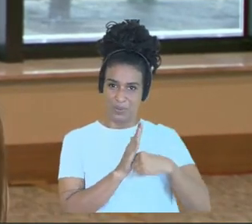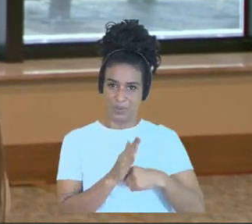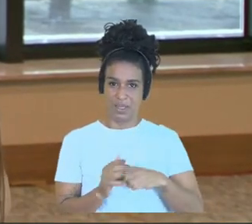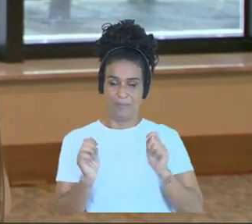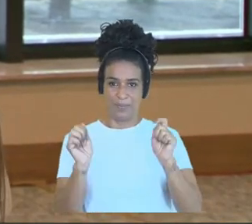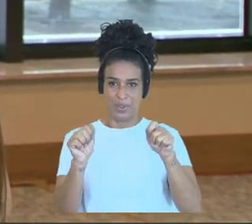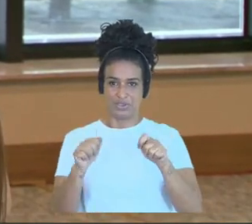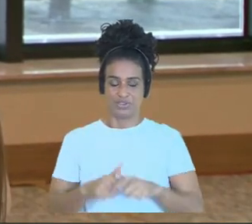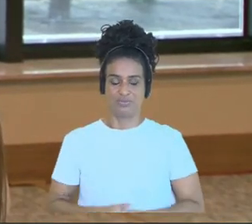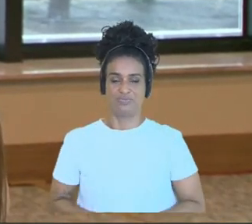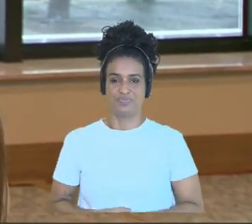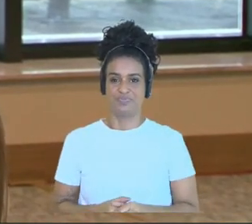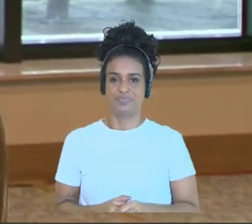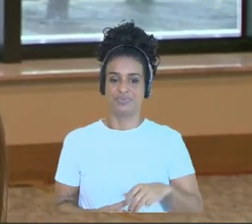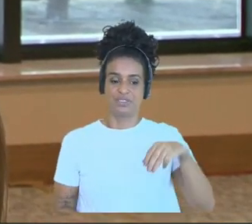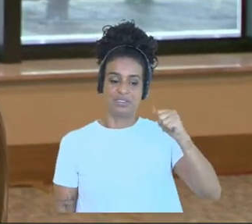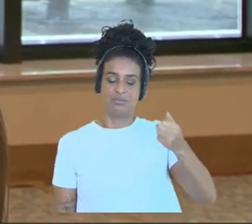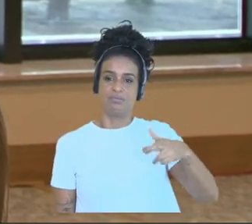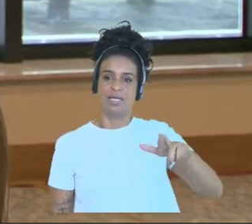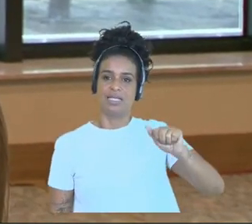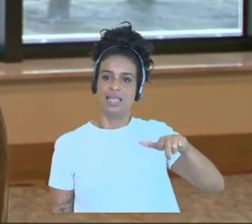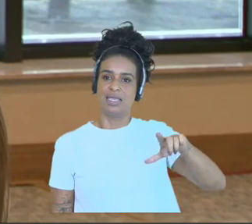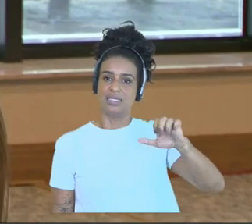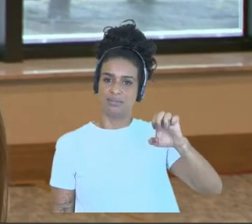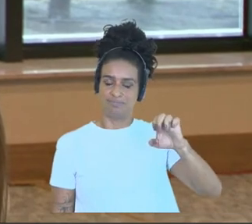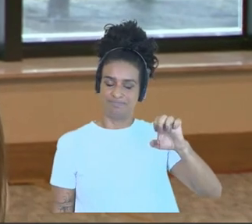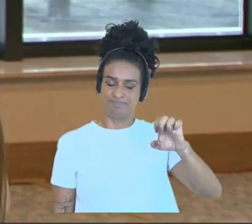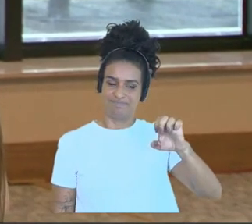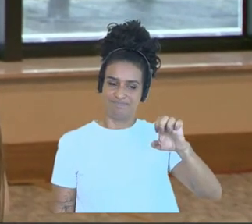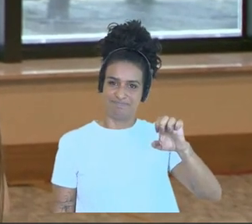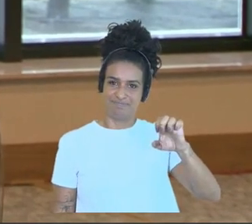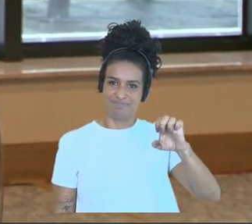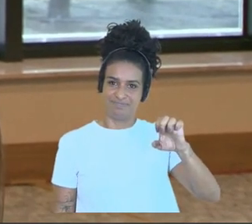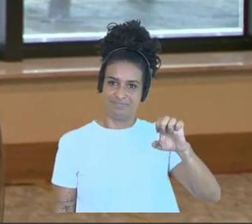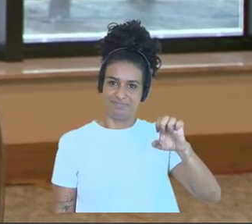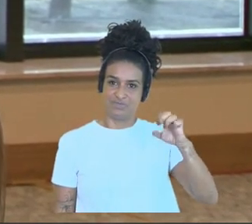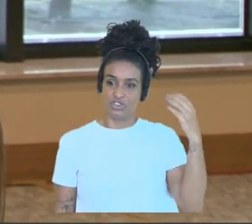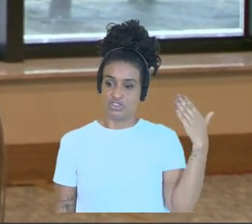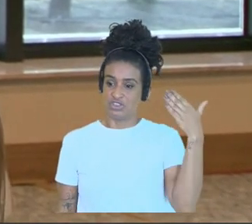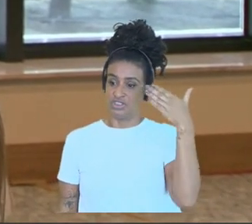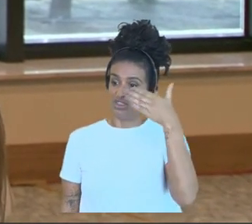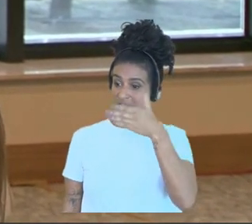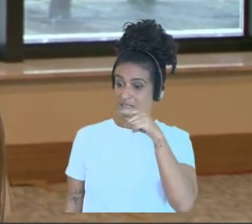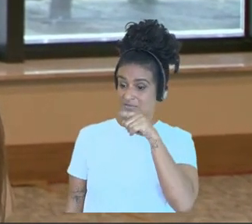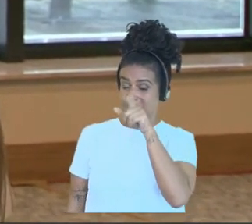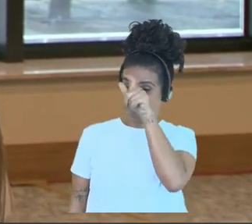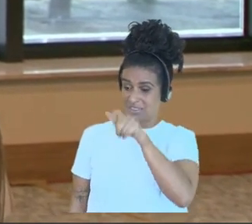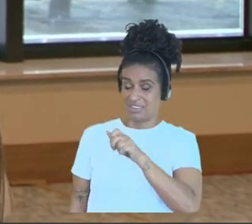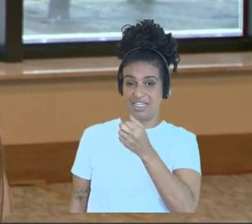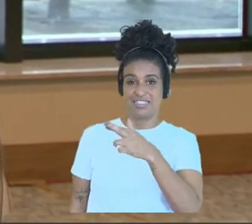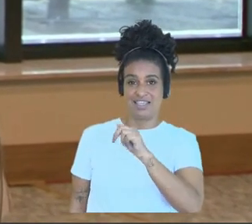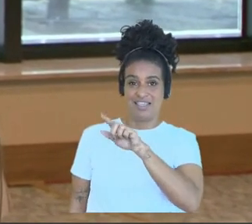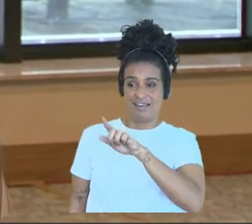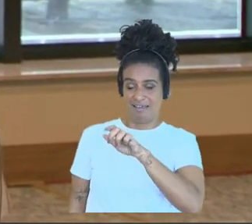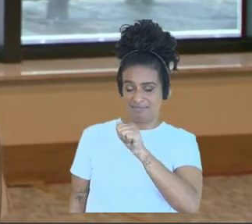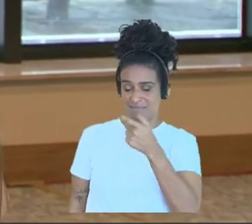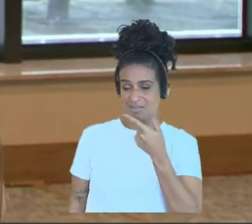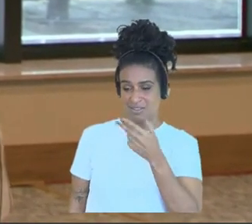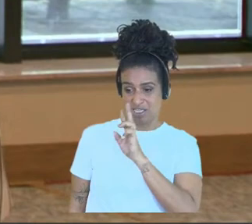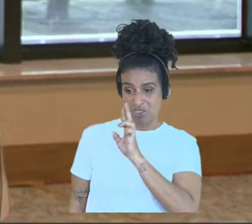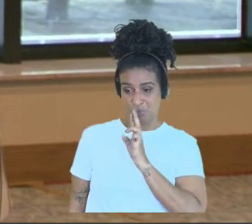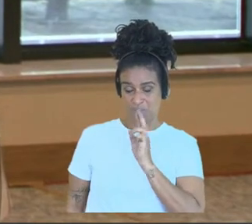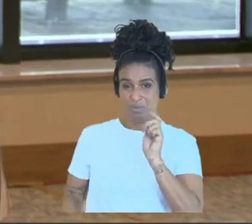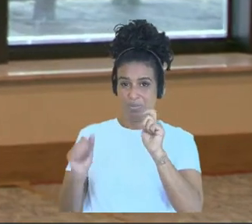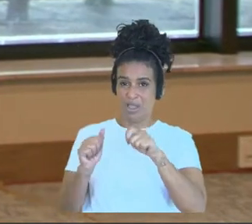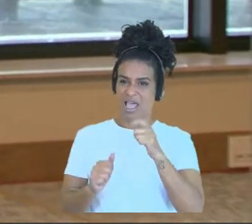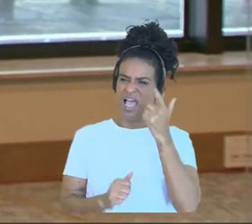a pergunta da Marilene Mariottoni, eu acho que eu vou encaminhar diretamente para a Graziella. Acham que o presidente Lula